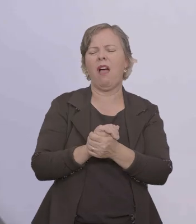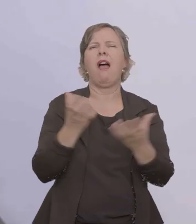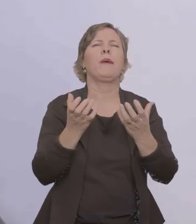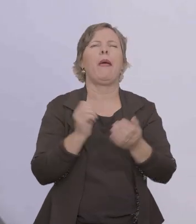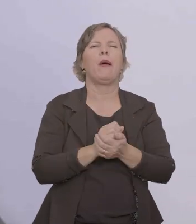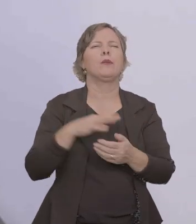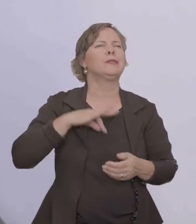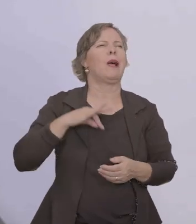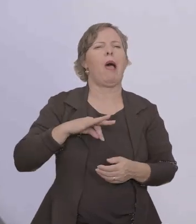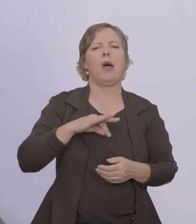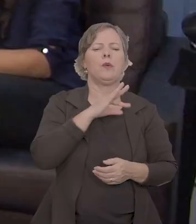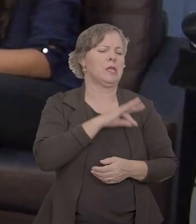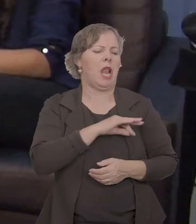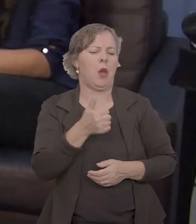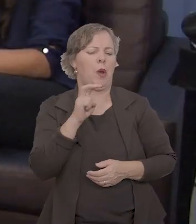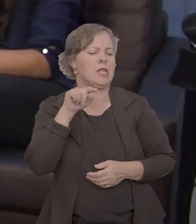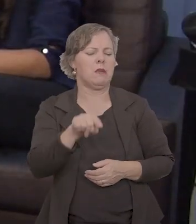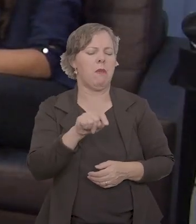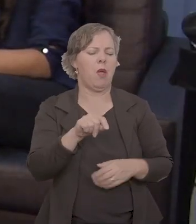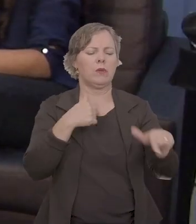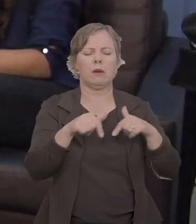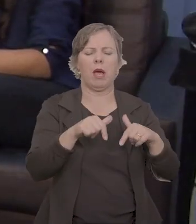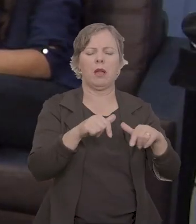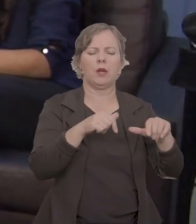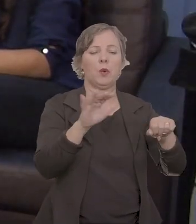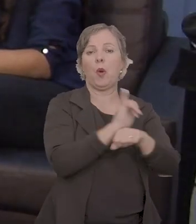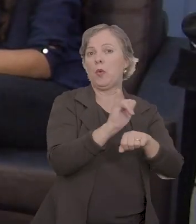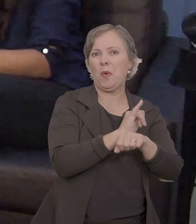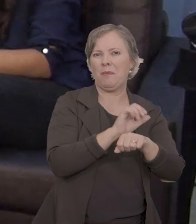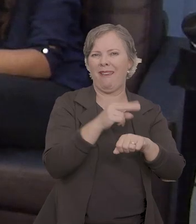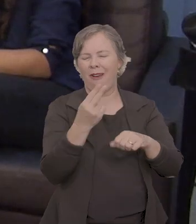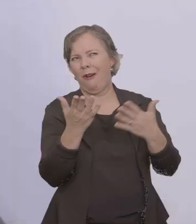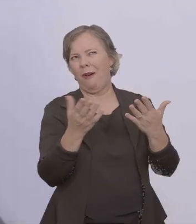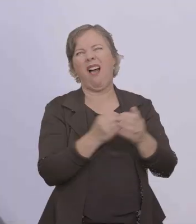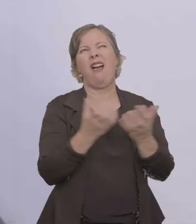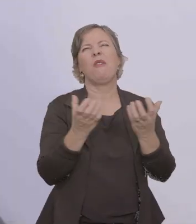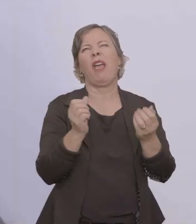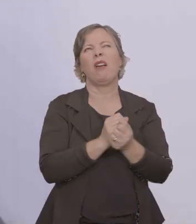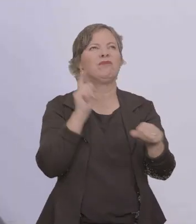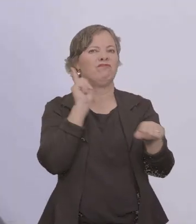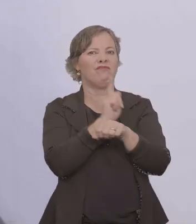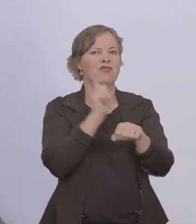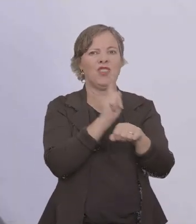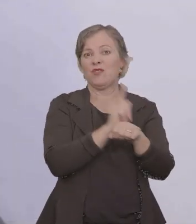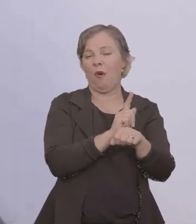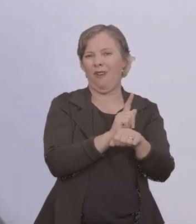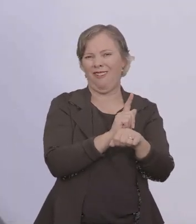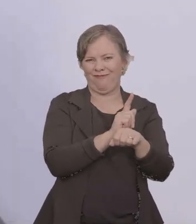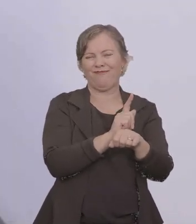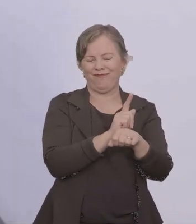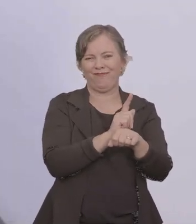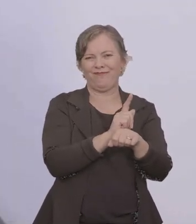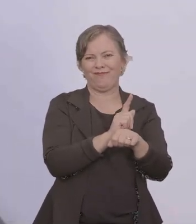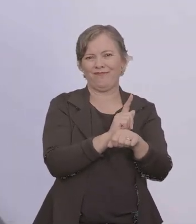querer ganhar 15 mil reais sendo youtuber, e tá tudo bem. Né? Ou então, ocupar um cargo em uma empresa já sendo